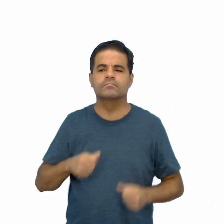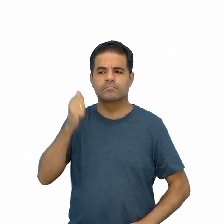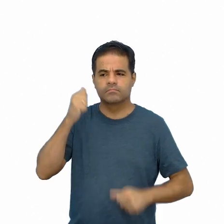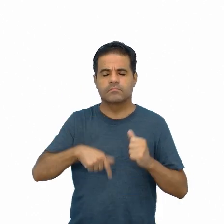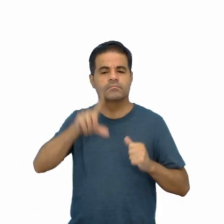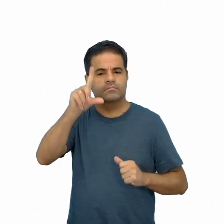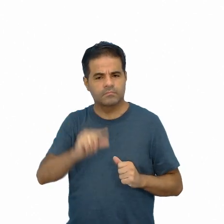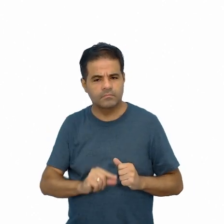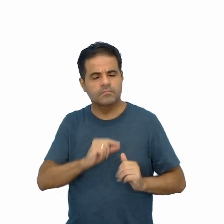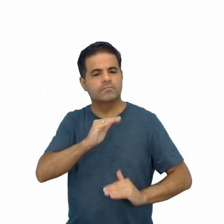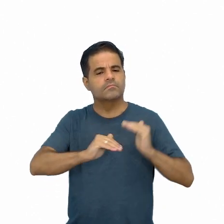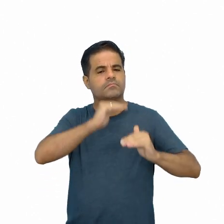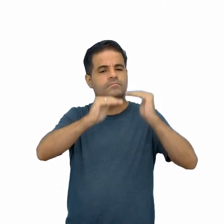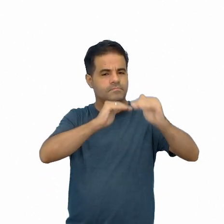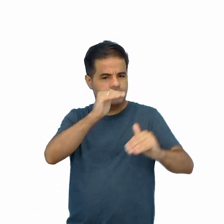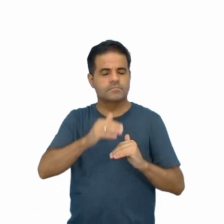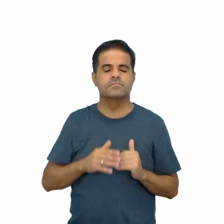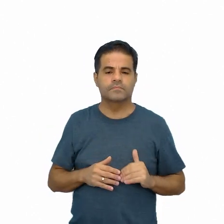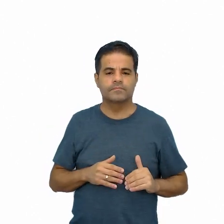menos desempenho